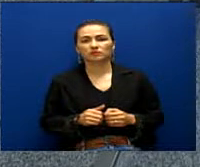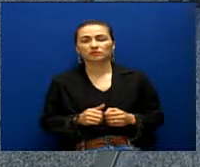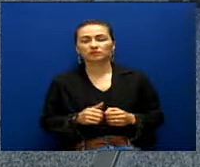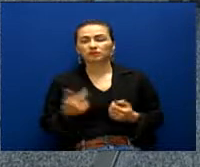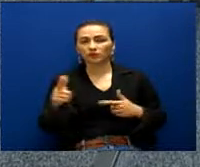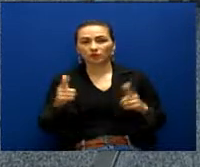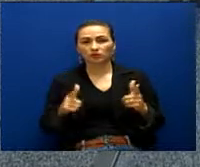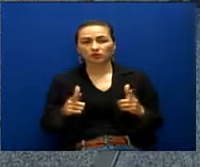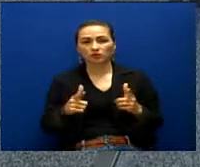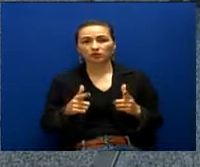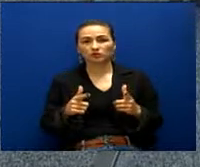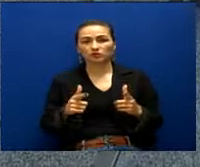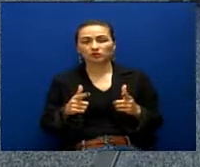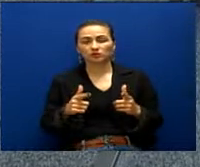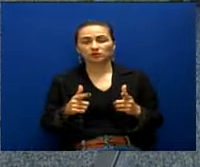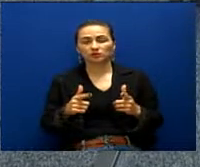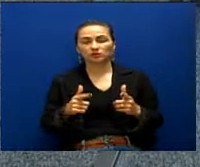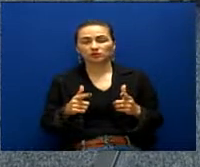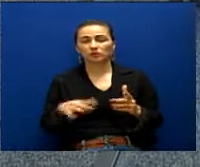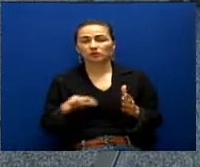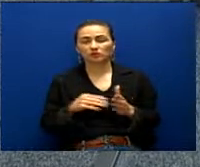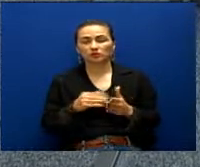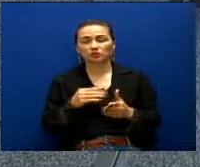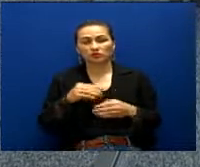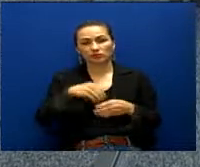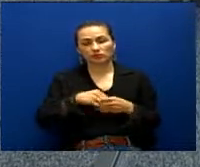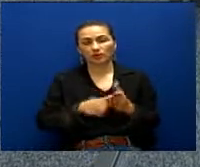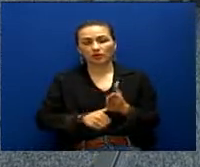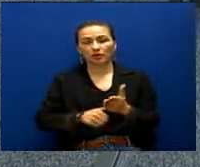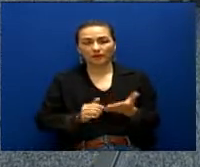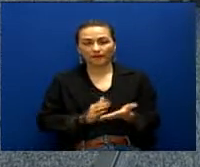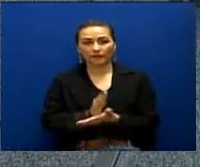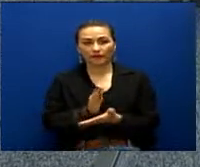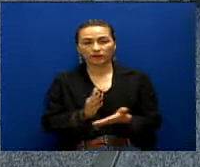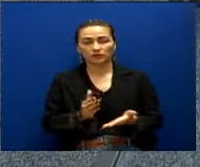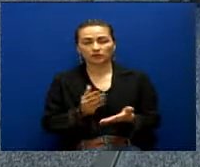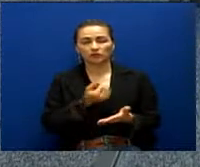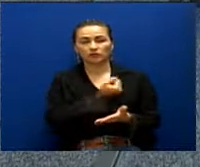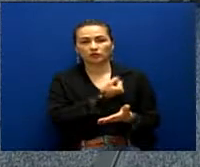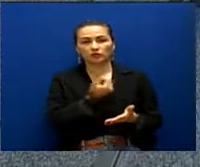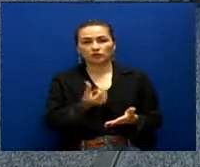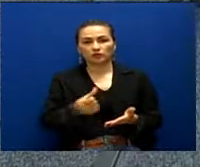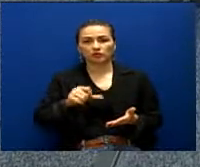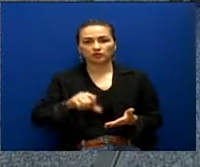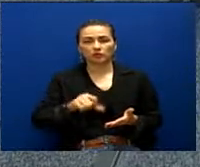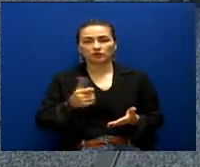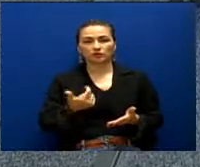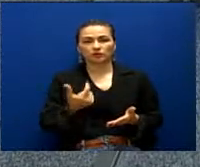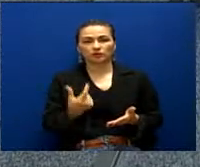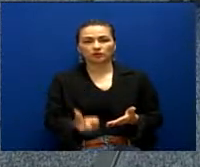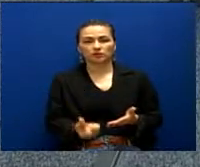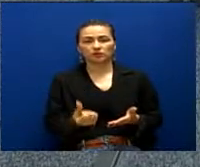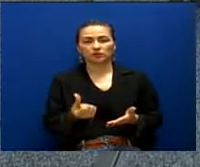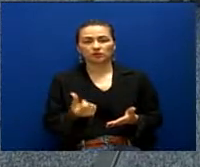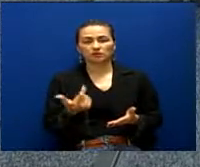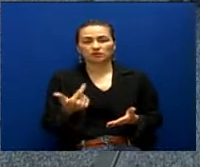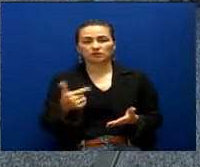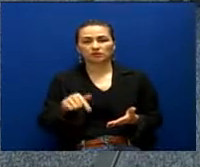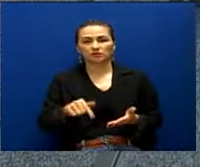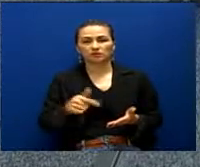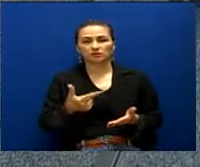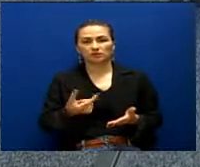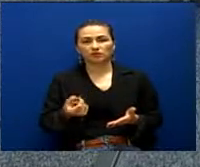e discutir a da Fernanda e as demais, pode ser? A 3 e a 6. Põe em votação. Vamos aprovar 9, 16, 17, 18, 19, 20, 21, 22, 23,